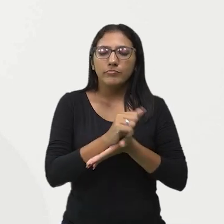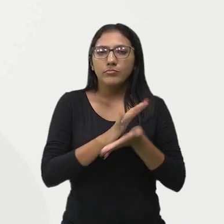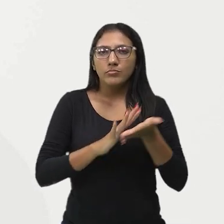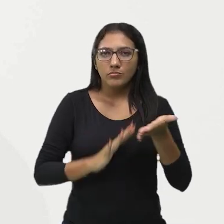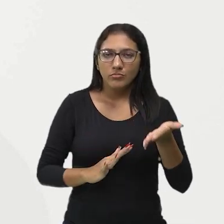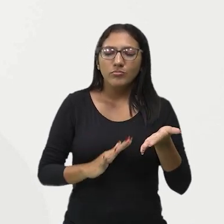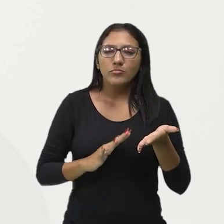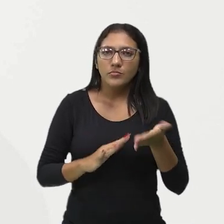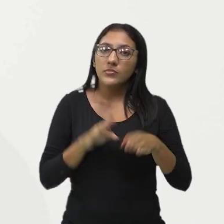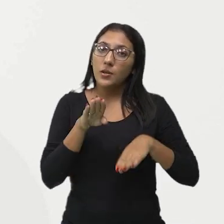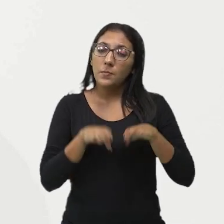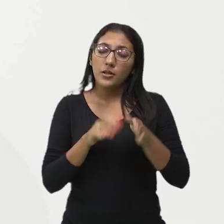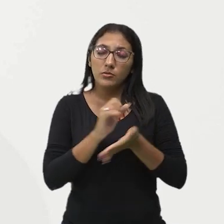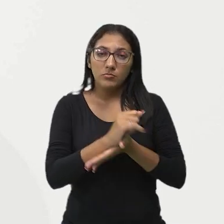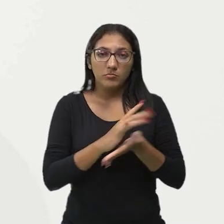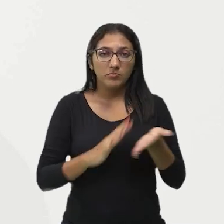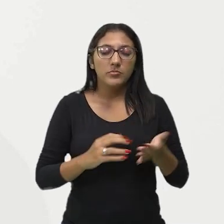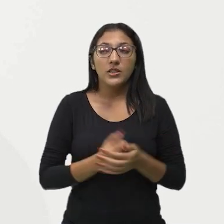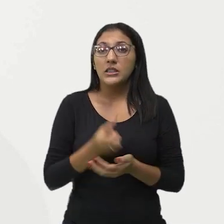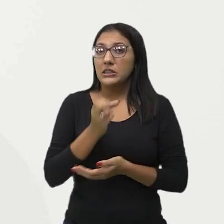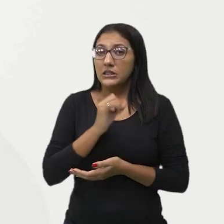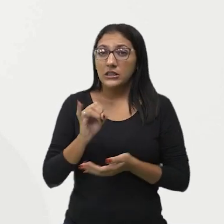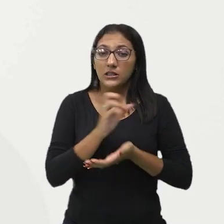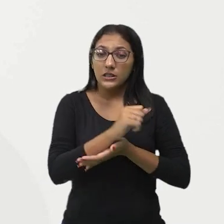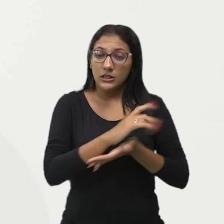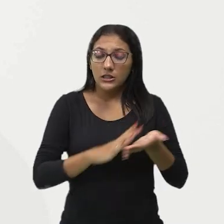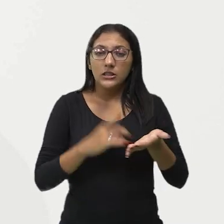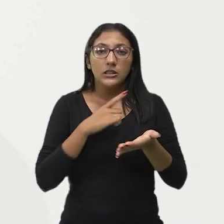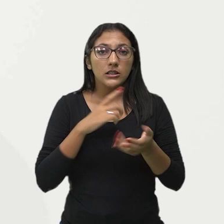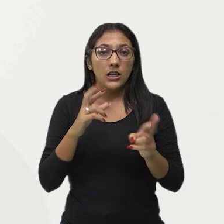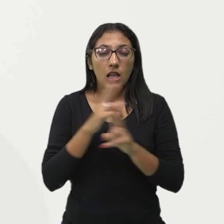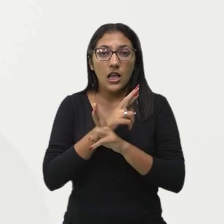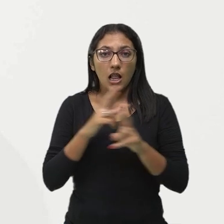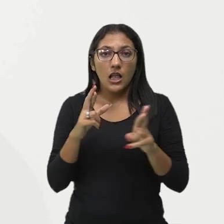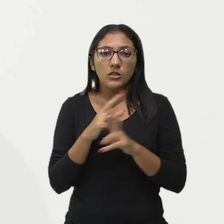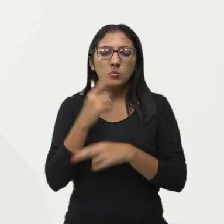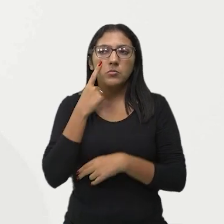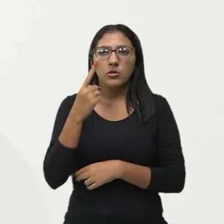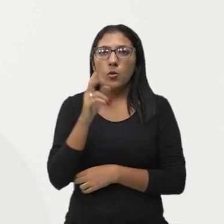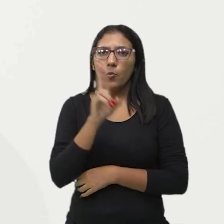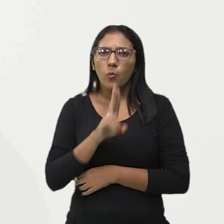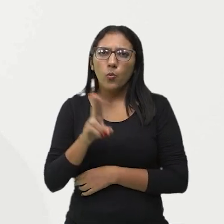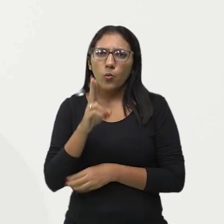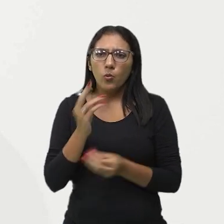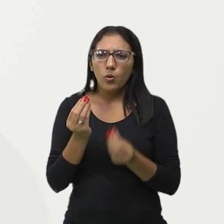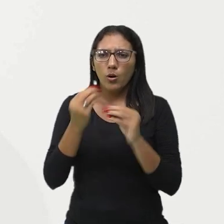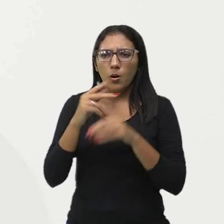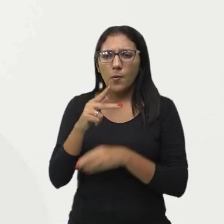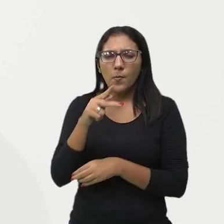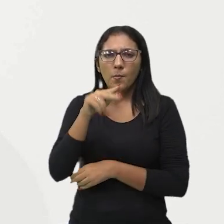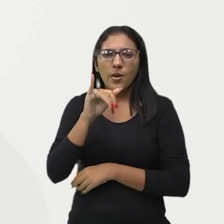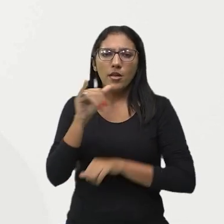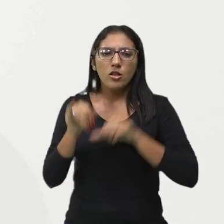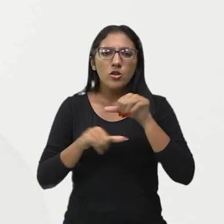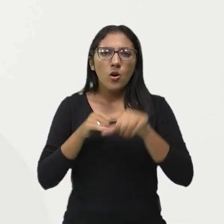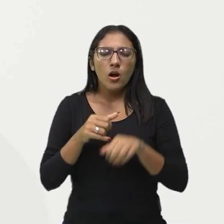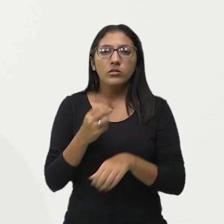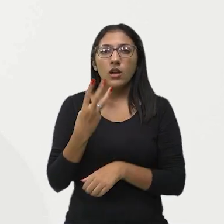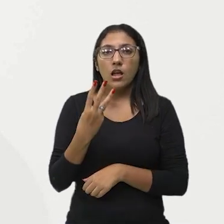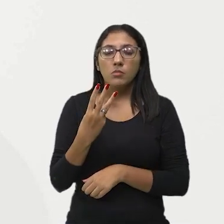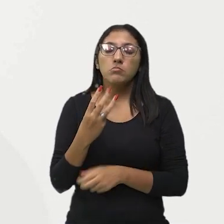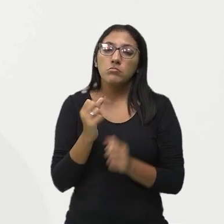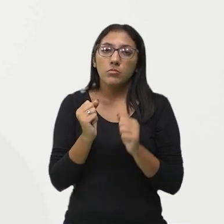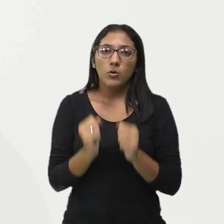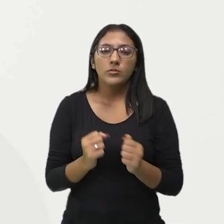enunciado, use π igual a 3, pronto, você usa π igual a 3. Se a questão não falar nada, não falou